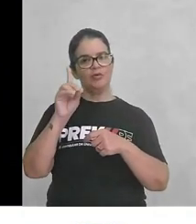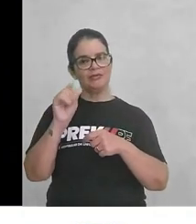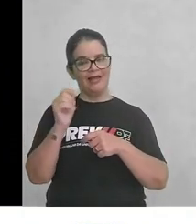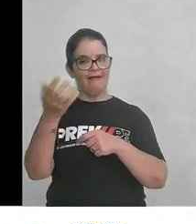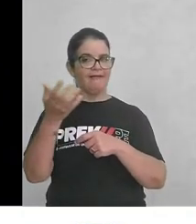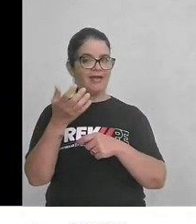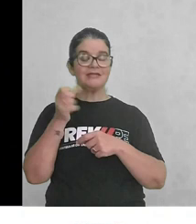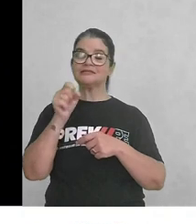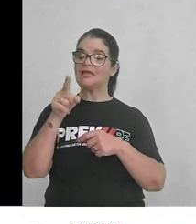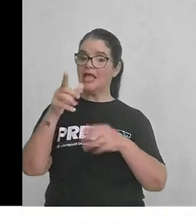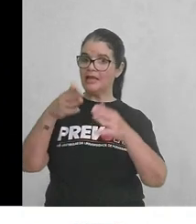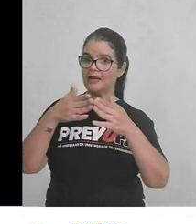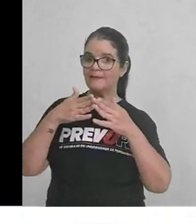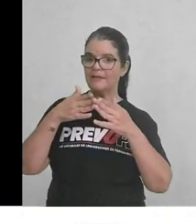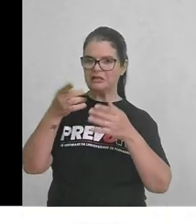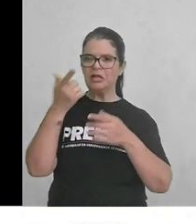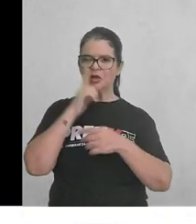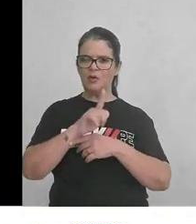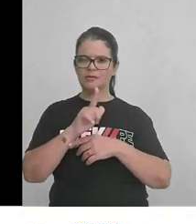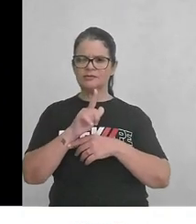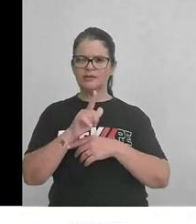Pede um modelo que não existe?